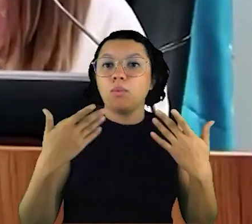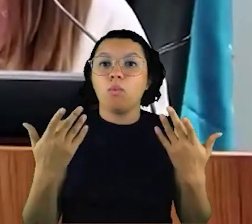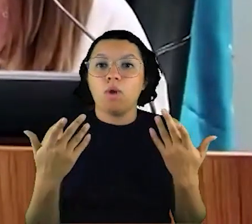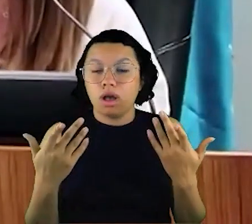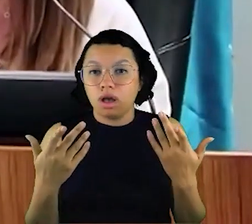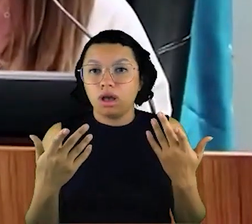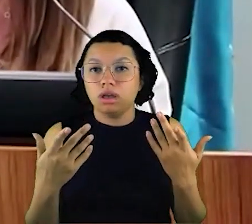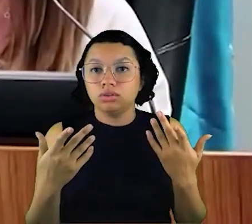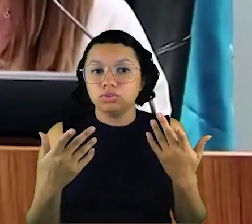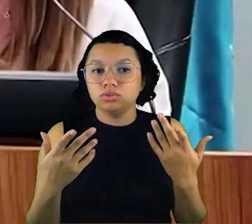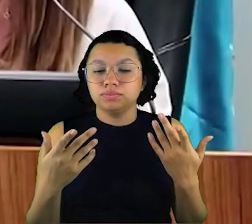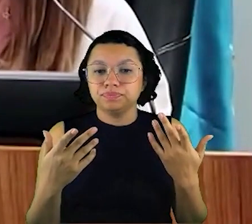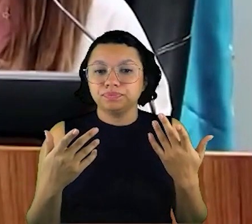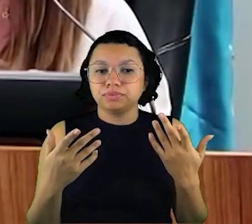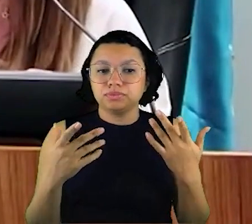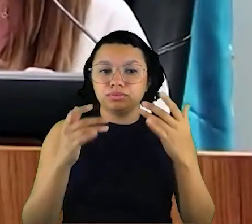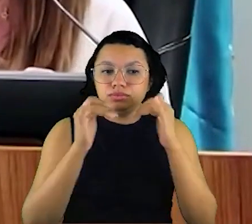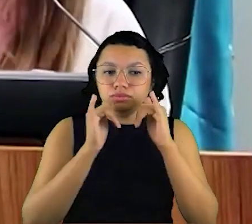quando saiu